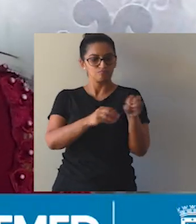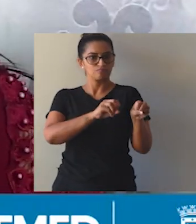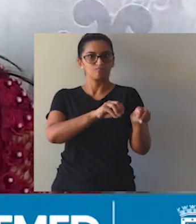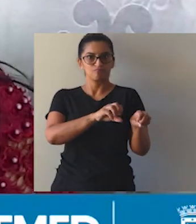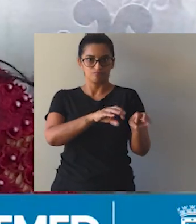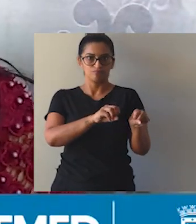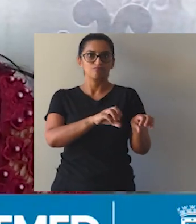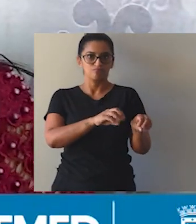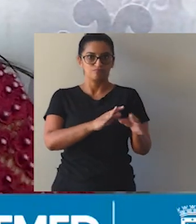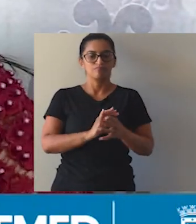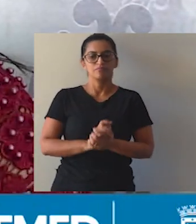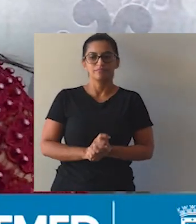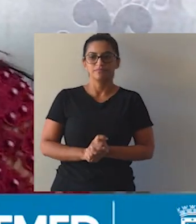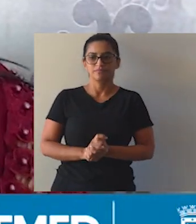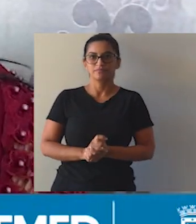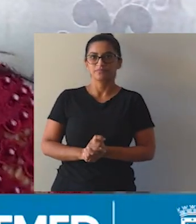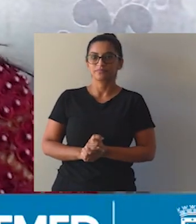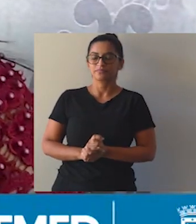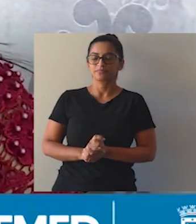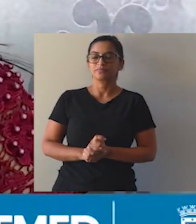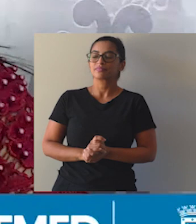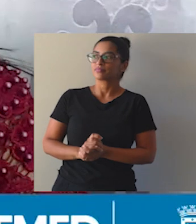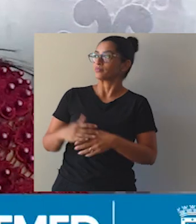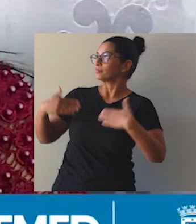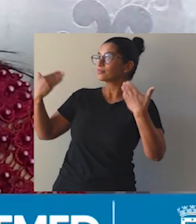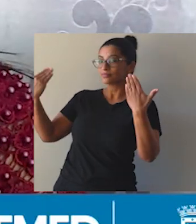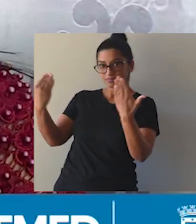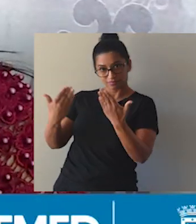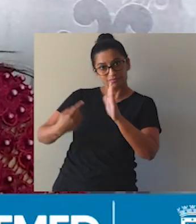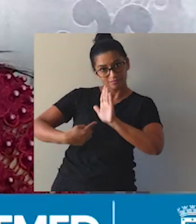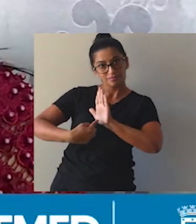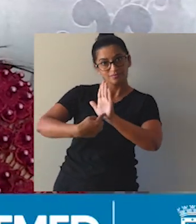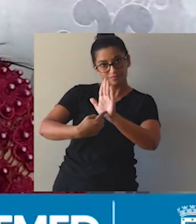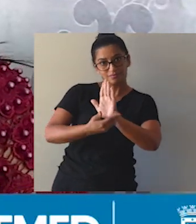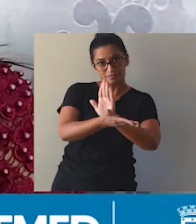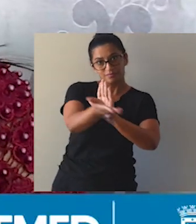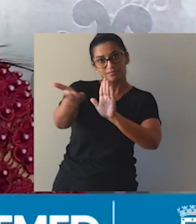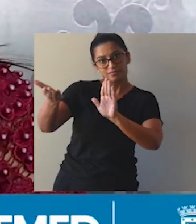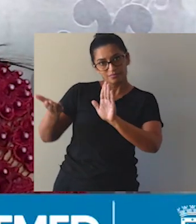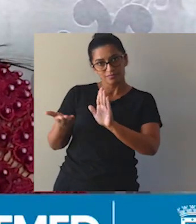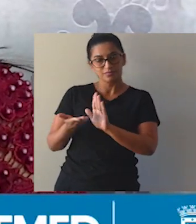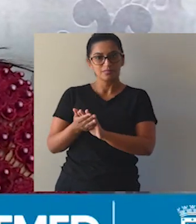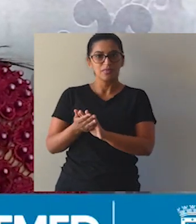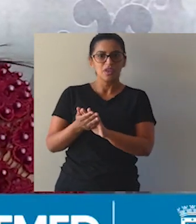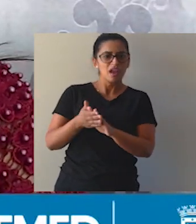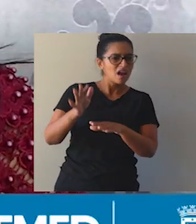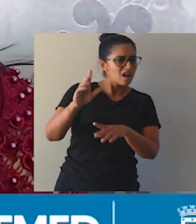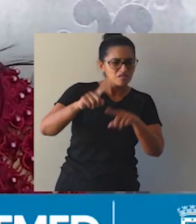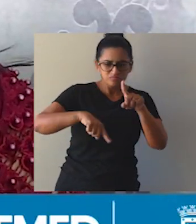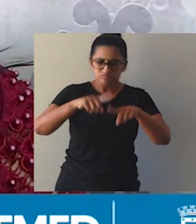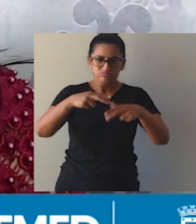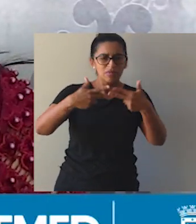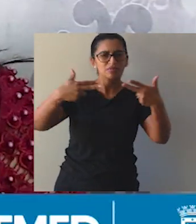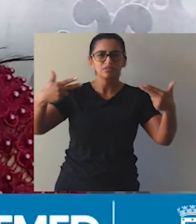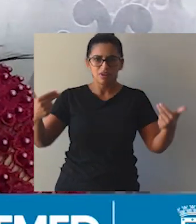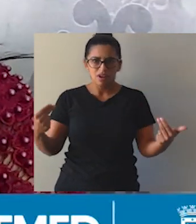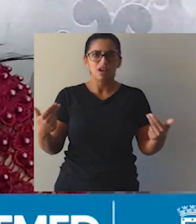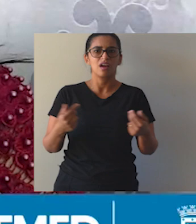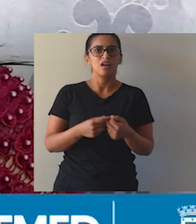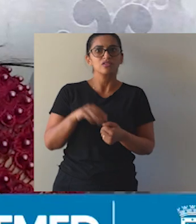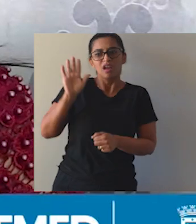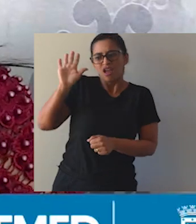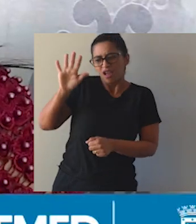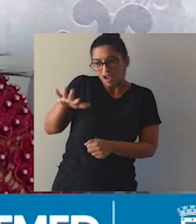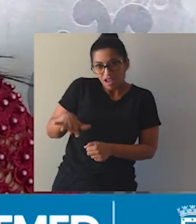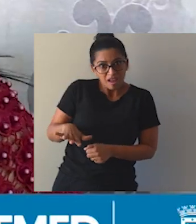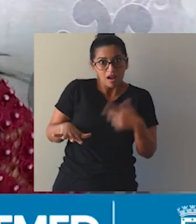Obrigada, Maria Cláudia. Então, agora eu vou mostrar um pouquinho de alguns materiais de baixo custo, né? A gente pode fazer um